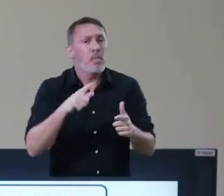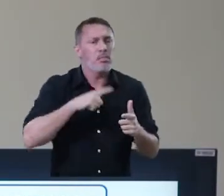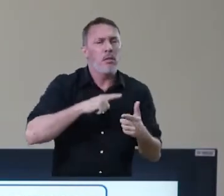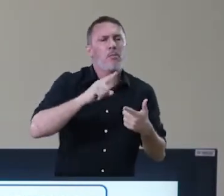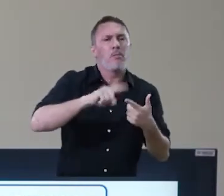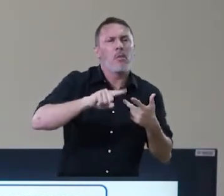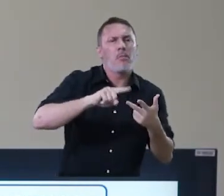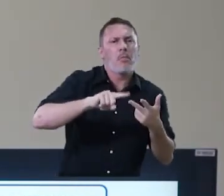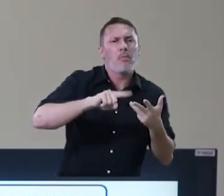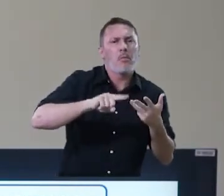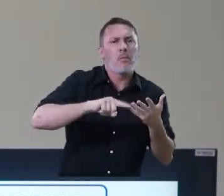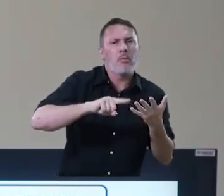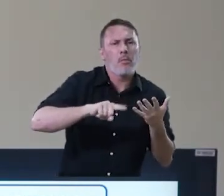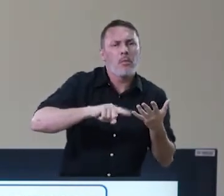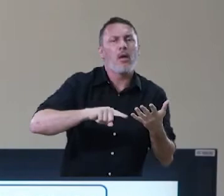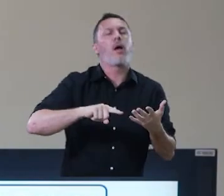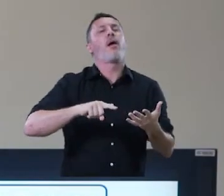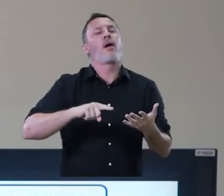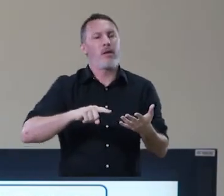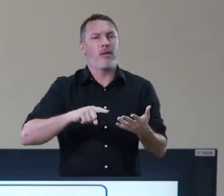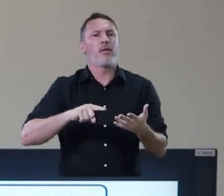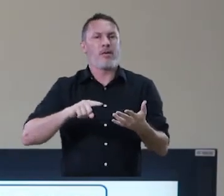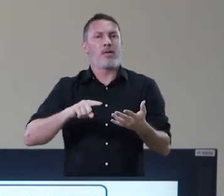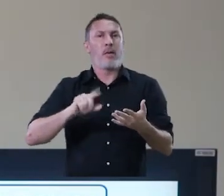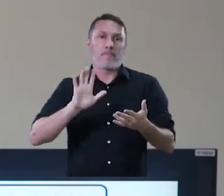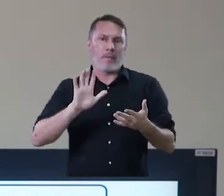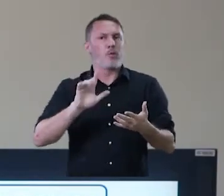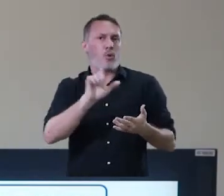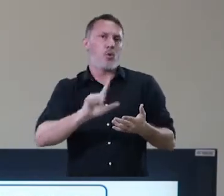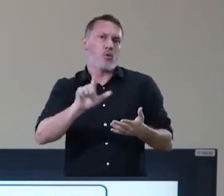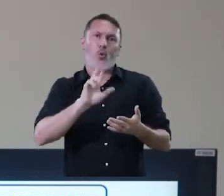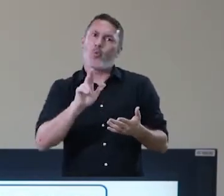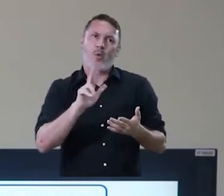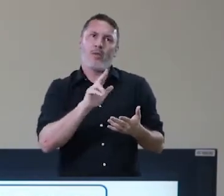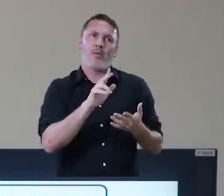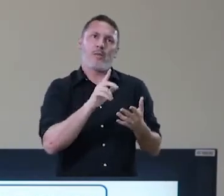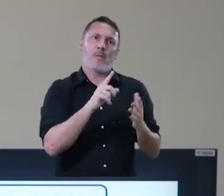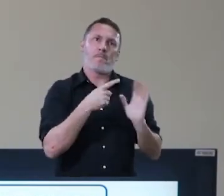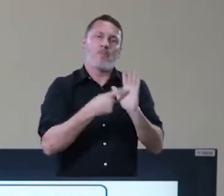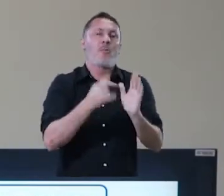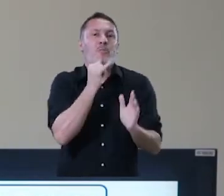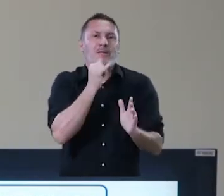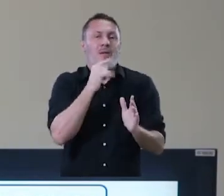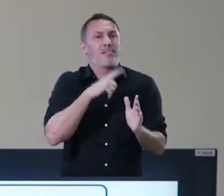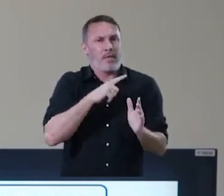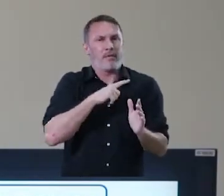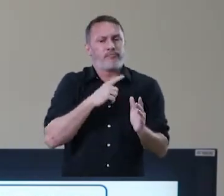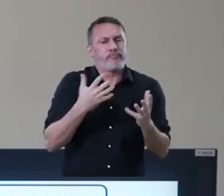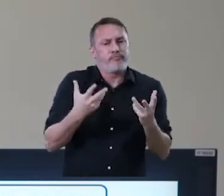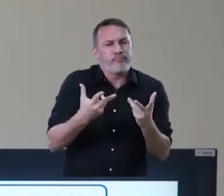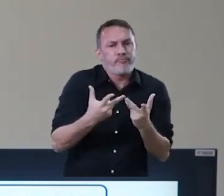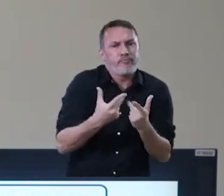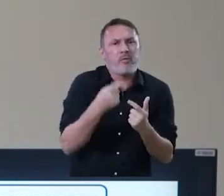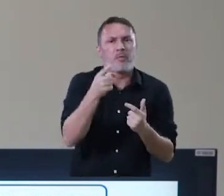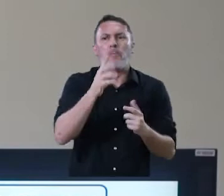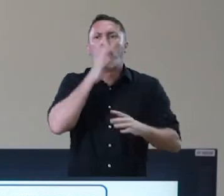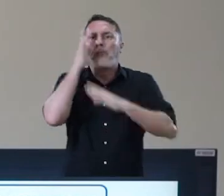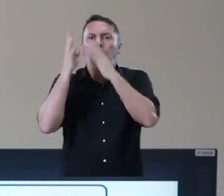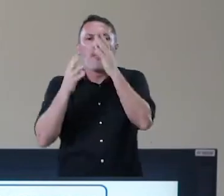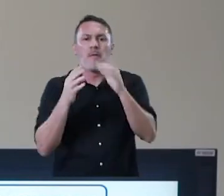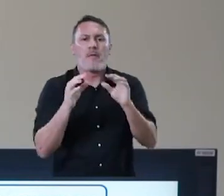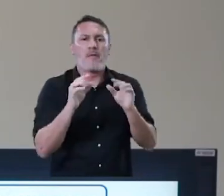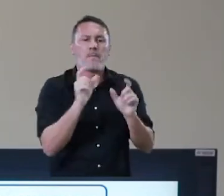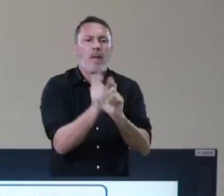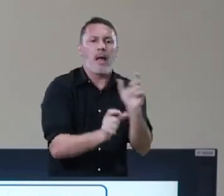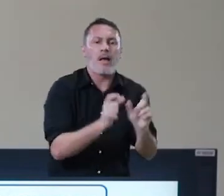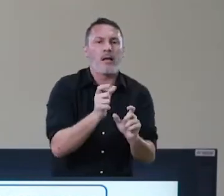tal problema, eu preciso fazer de tal jeito. No, obviamente, não é dessa forma, né? Dessa forma, linguisticamente falando, de qualquer jeito que você